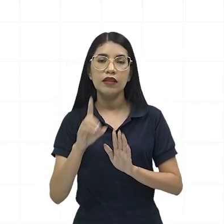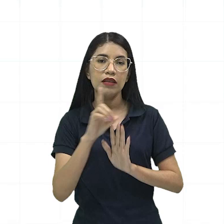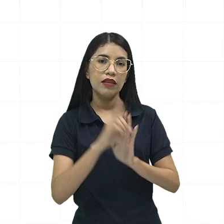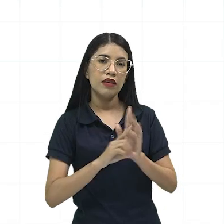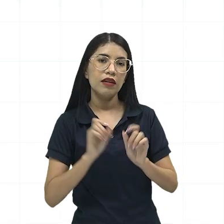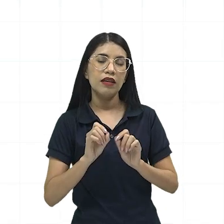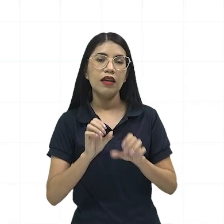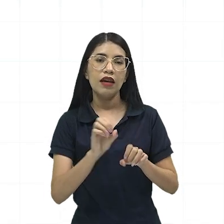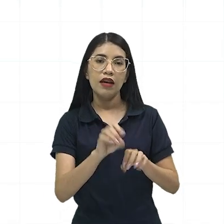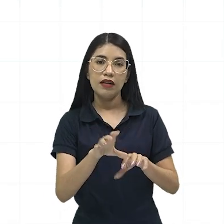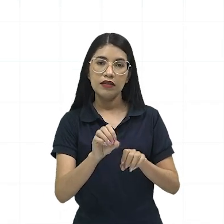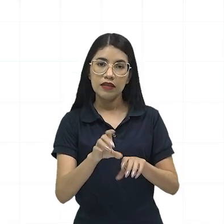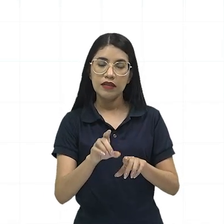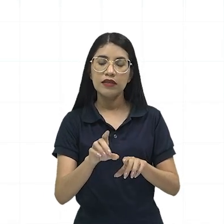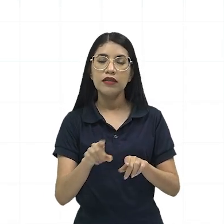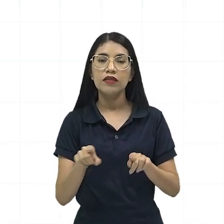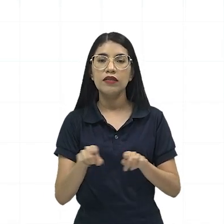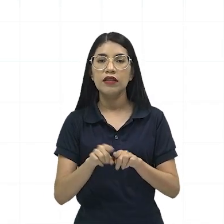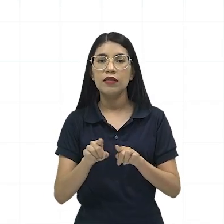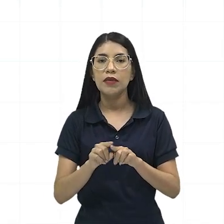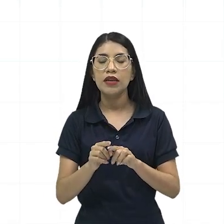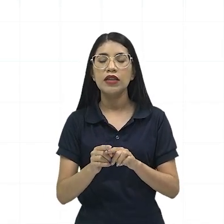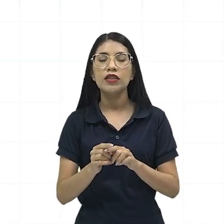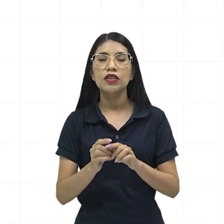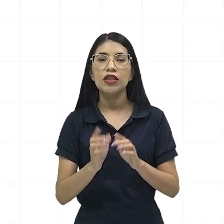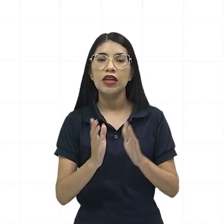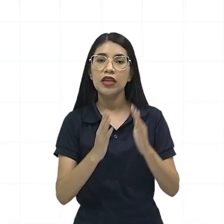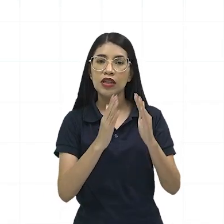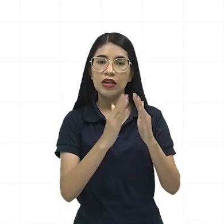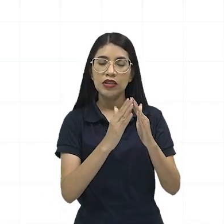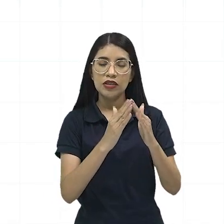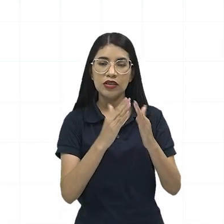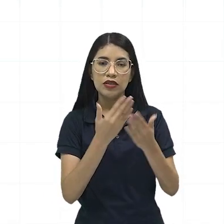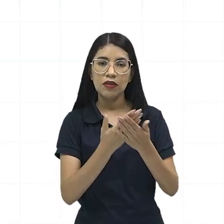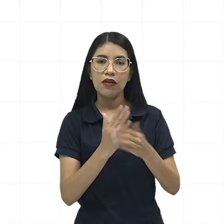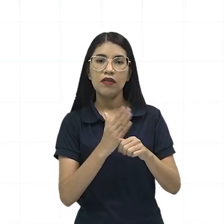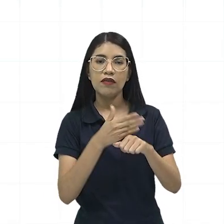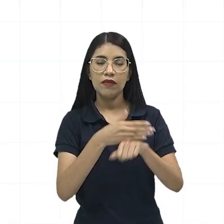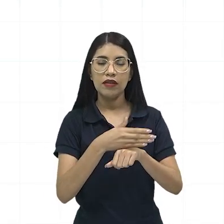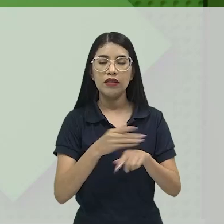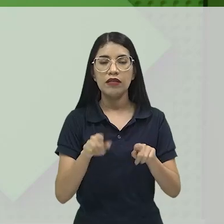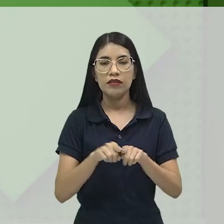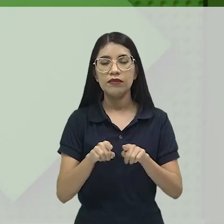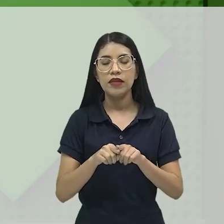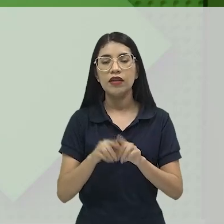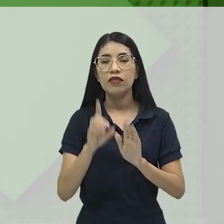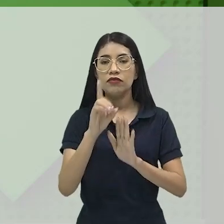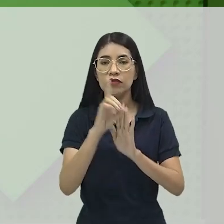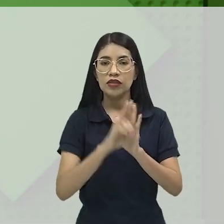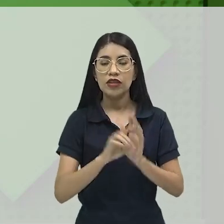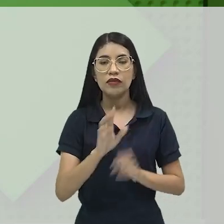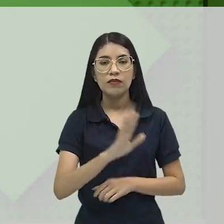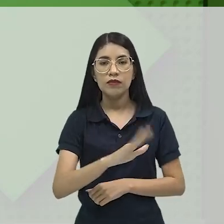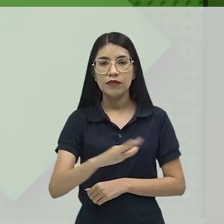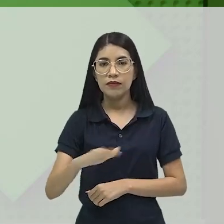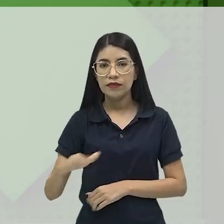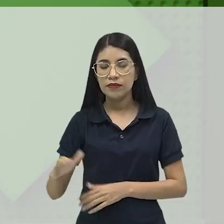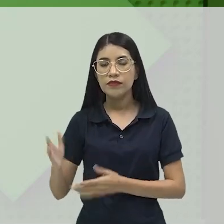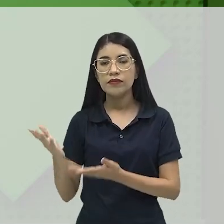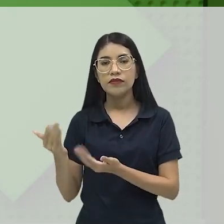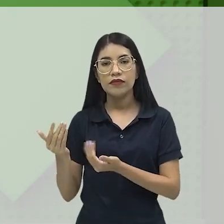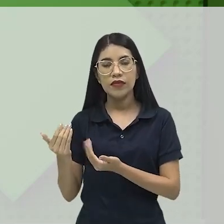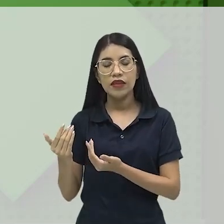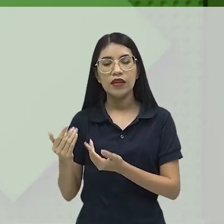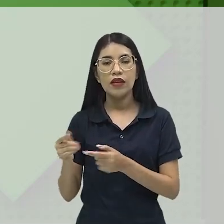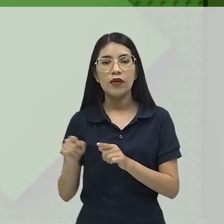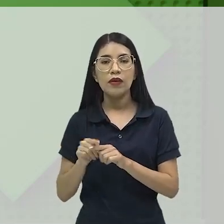à educação, de ter acesso à escola também. Então é um direito dessas crianças, desses